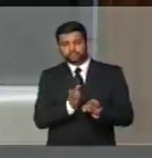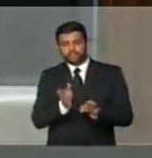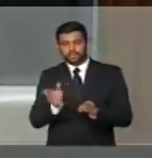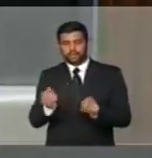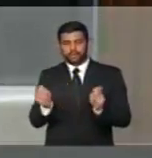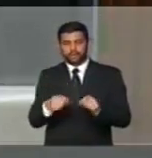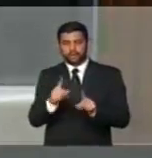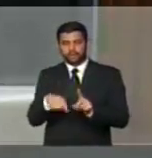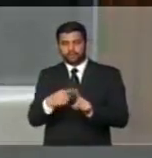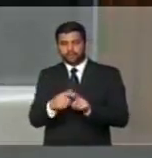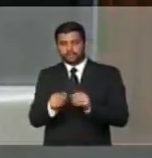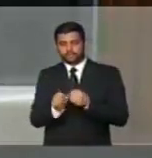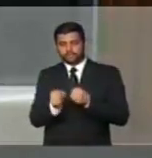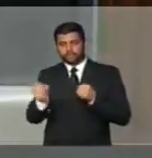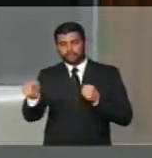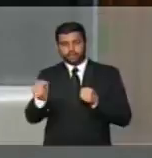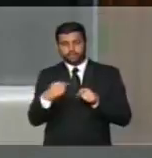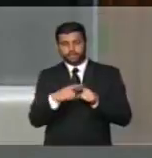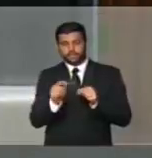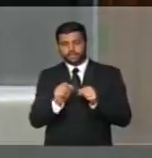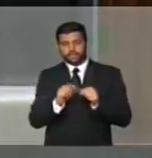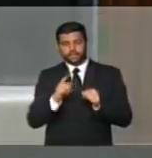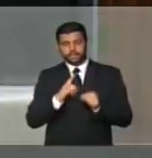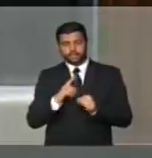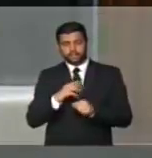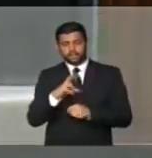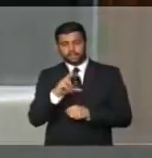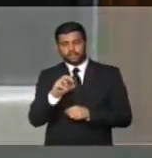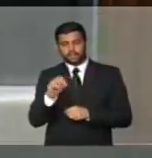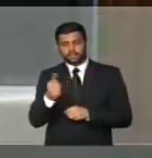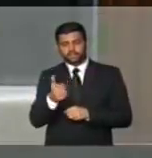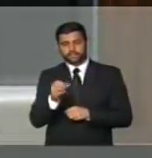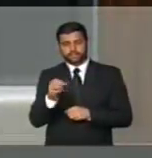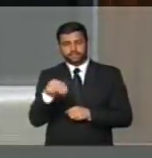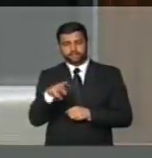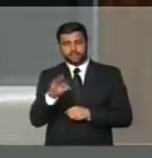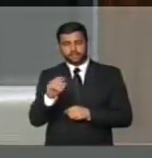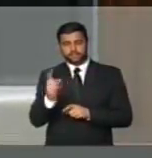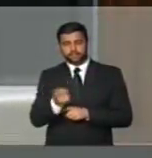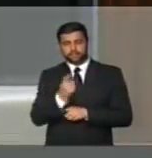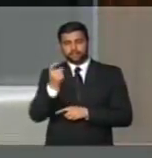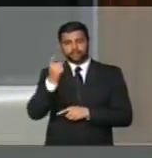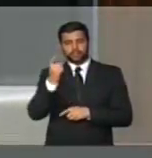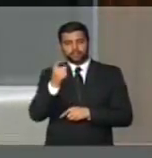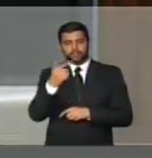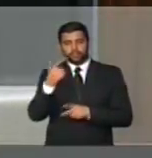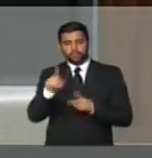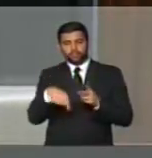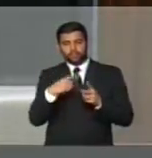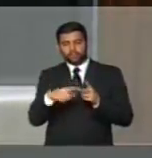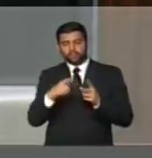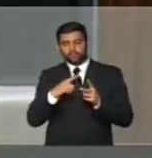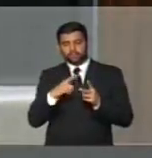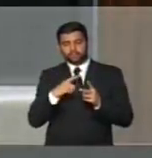canal é mais comprido, só que esse daqui tem 500 ou 600 metros de altura. O outro